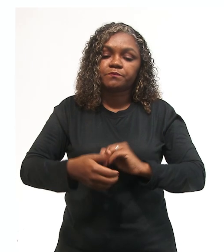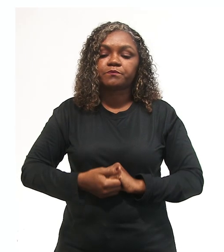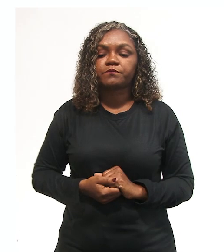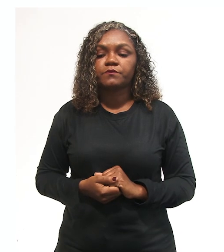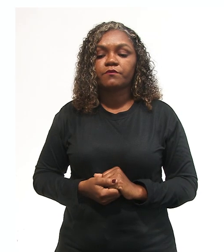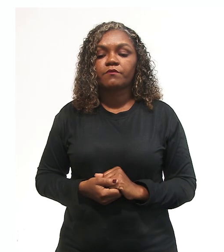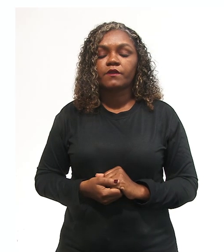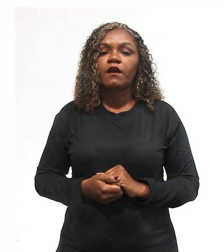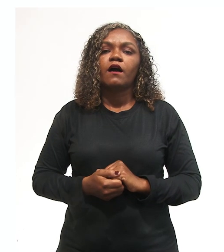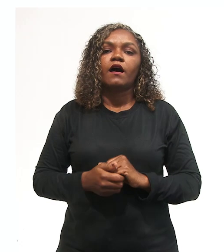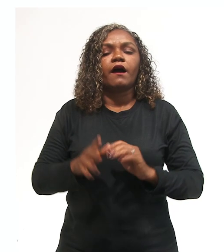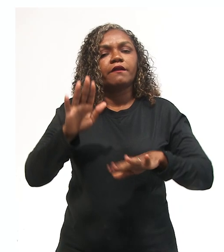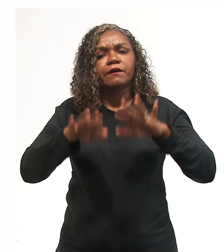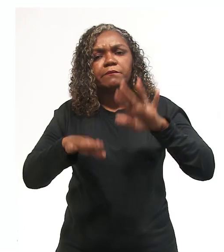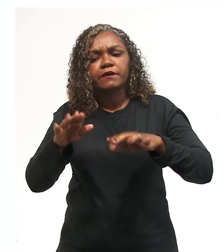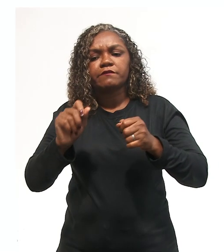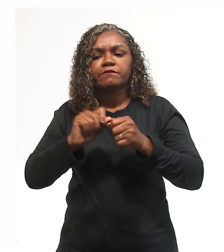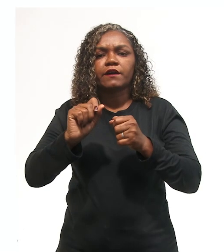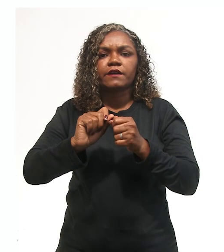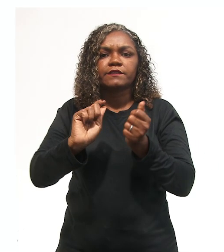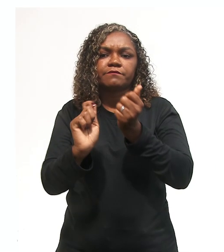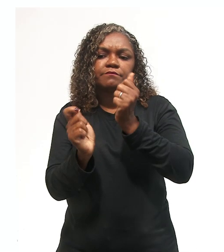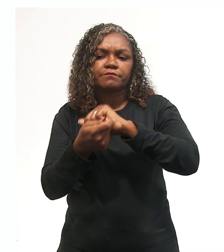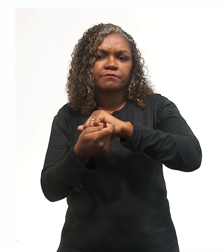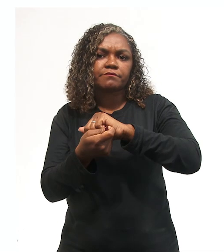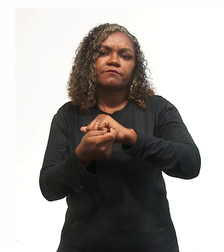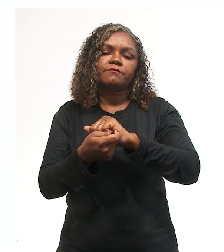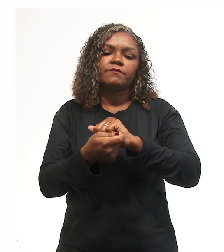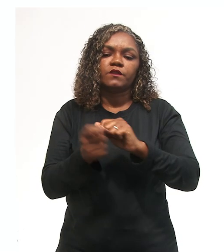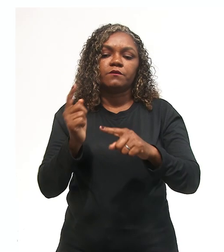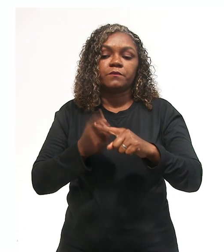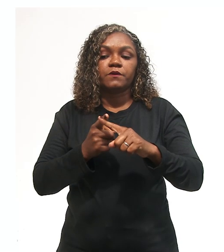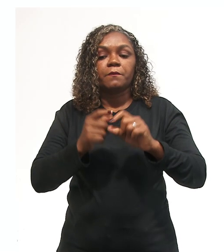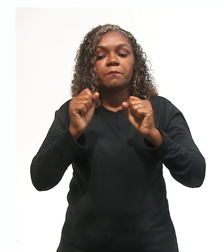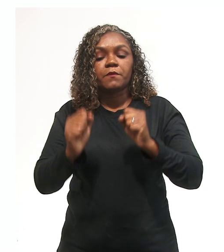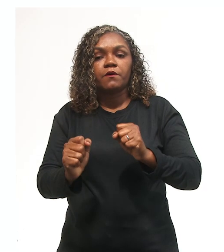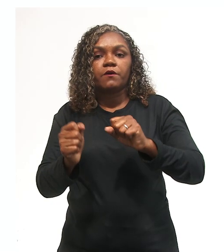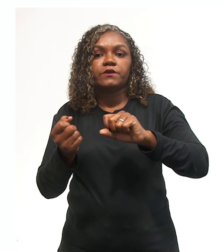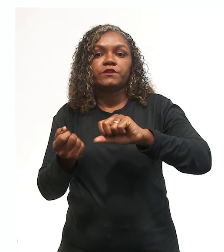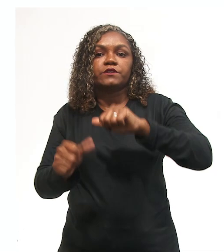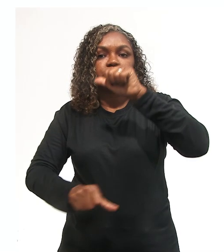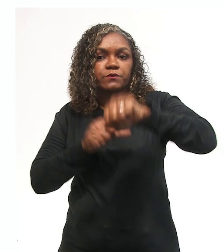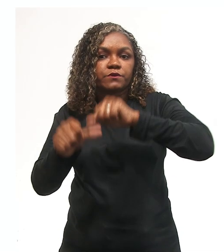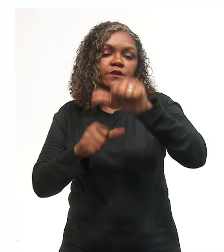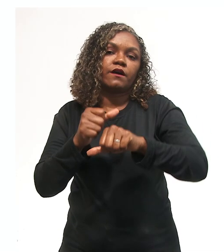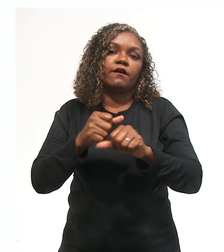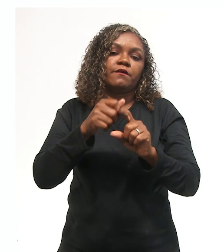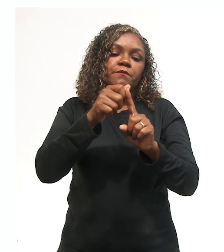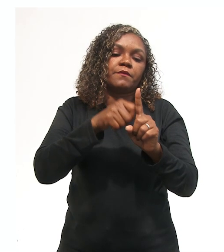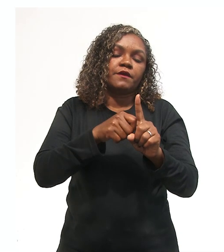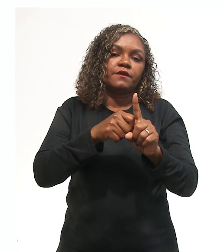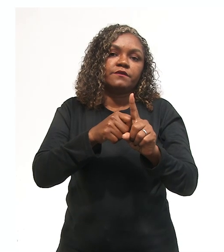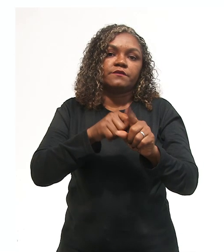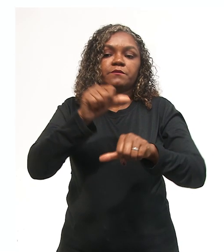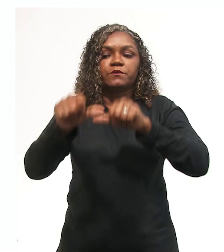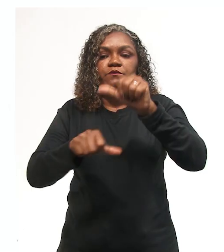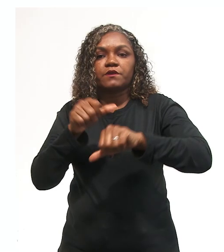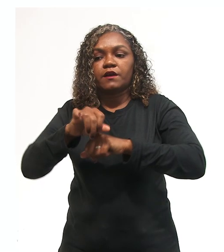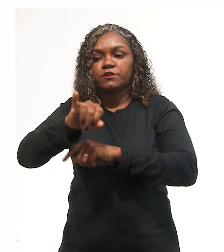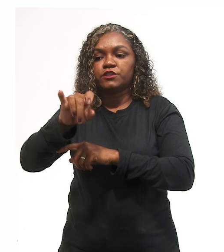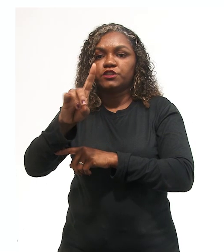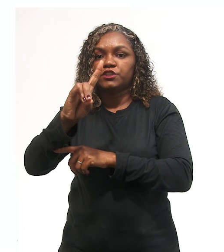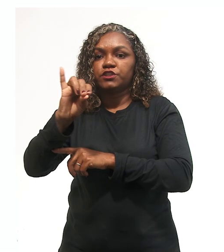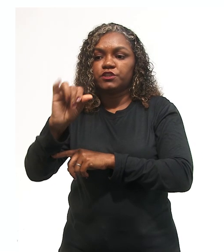as adequações, né? Porque eu consigo transformar meses em dias, consigo transformar bimestre em meses também